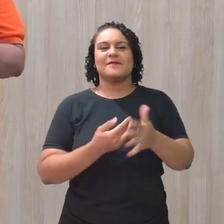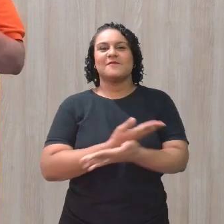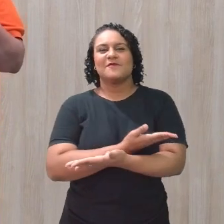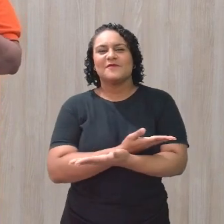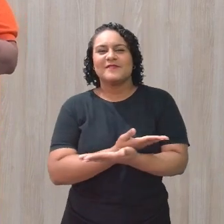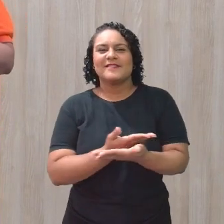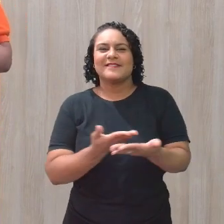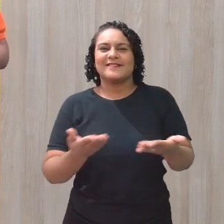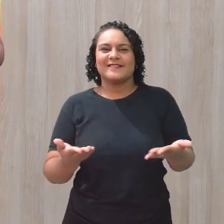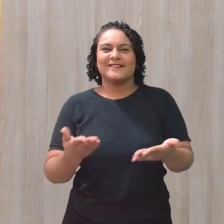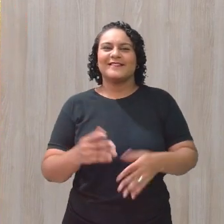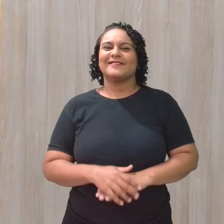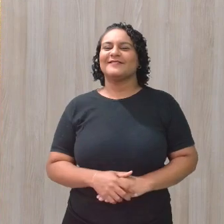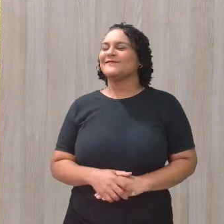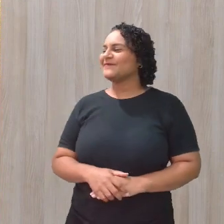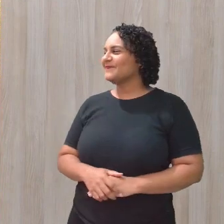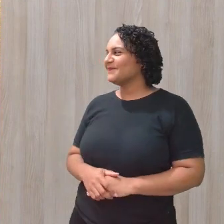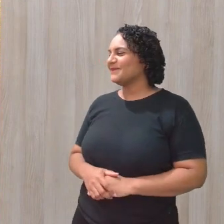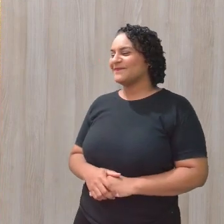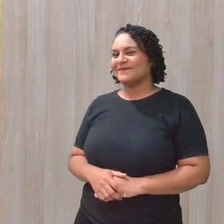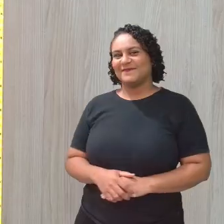carinho, um carisma que ela tem.